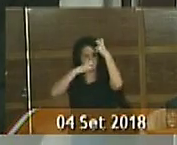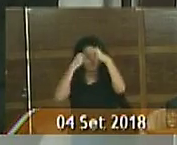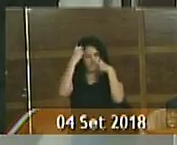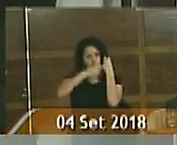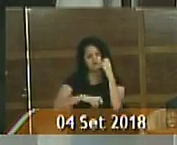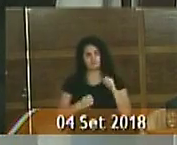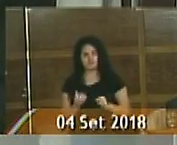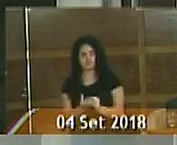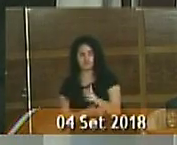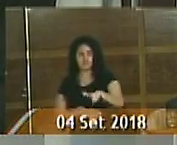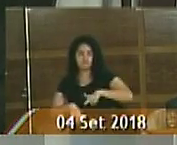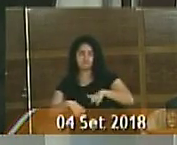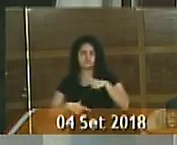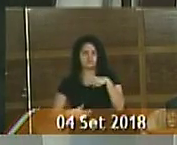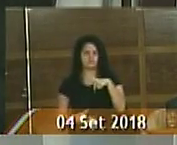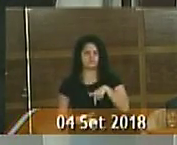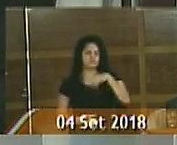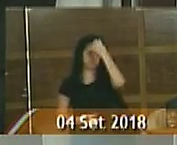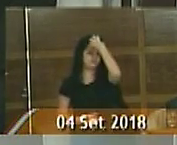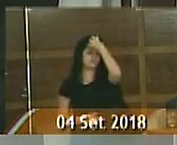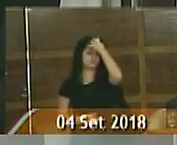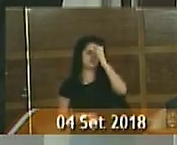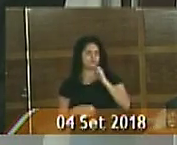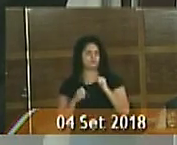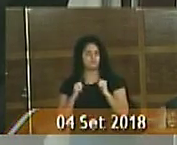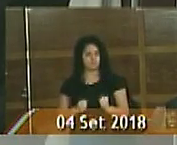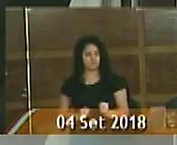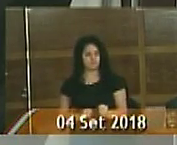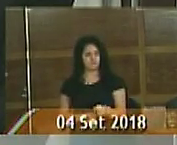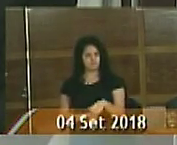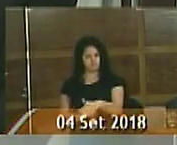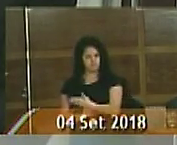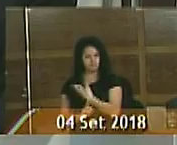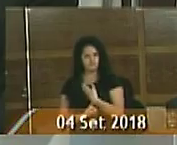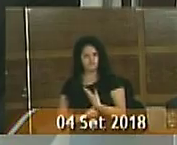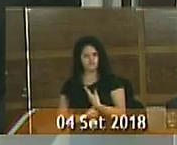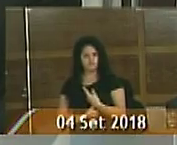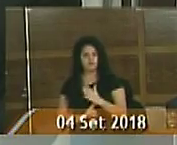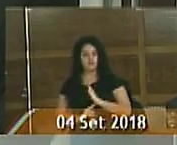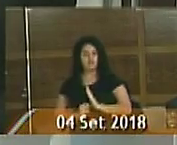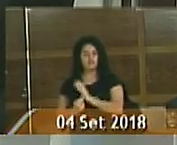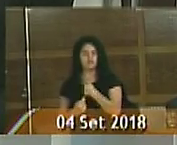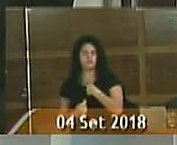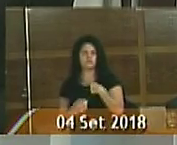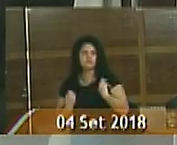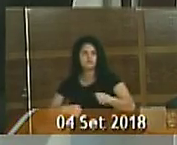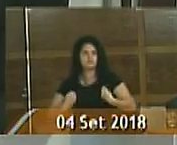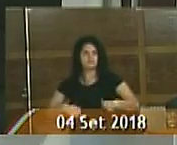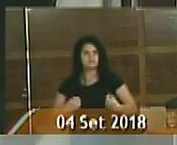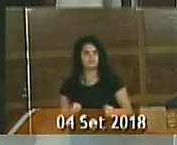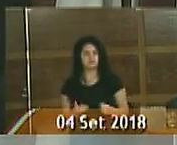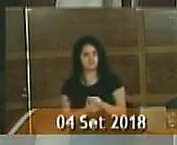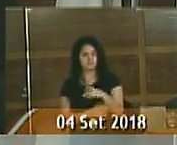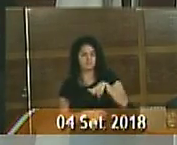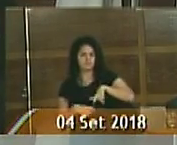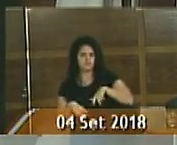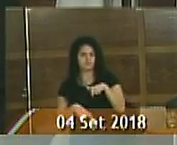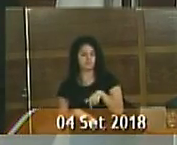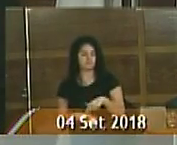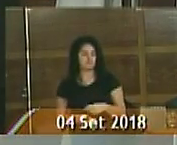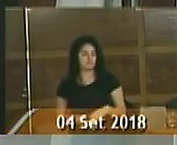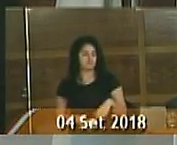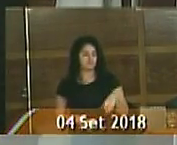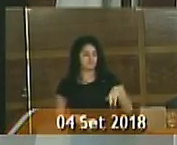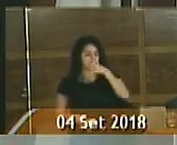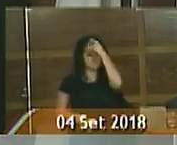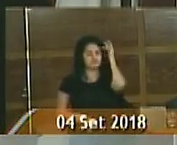geração de emprego nesse município. Pode contar comigo. Nós temos que gerar emprego aqui. Isso sim. O povo